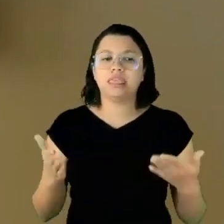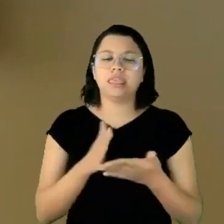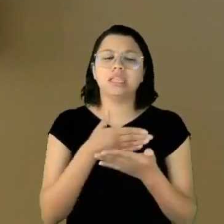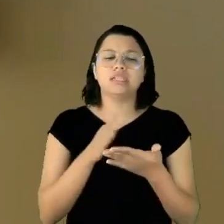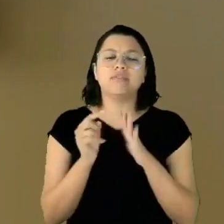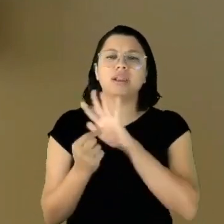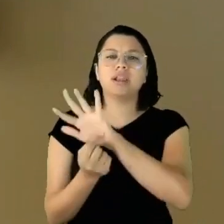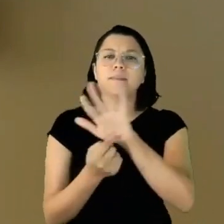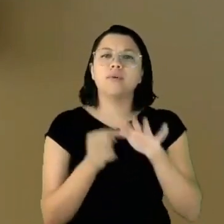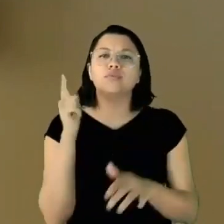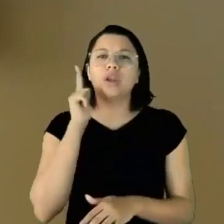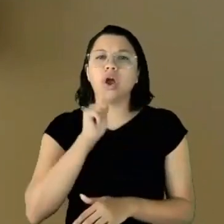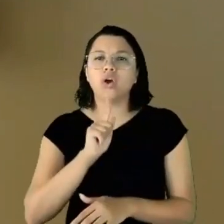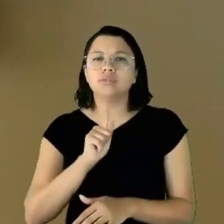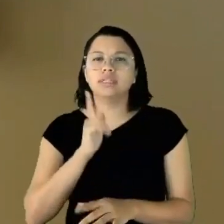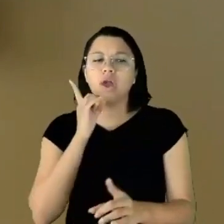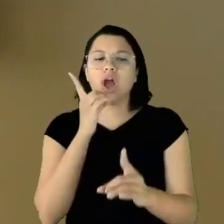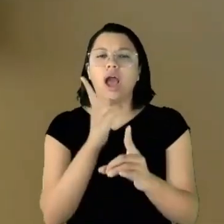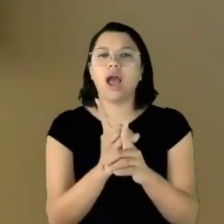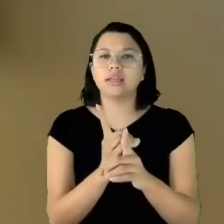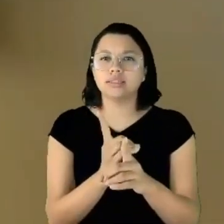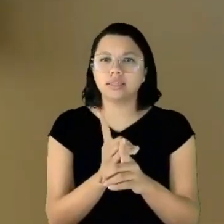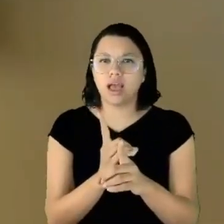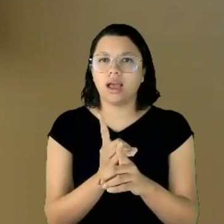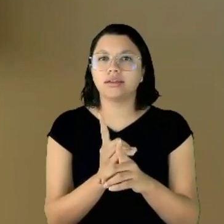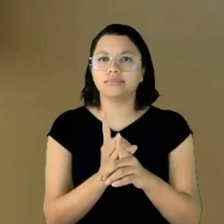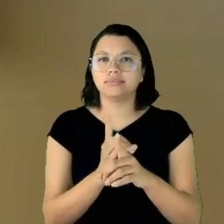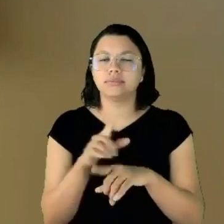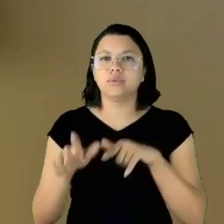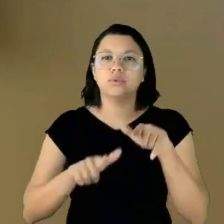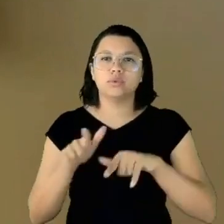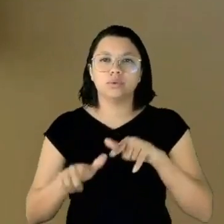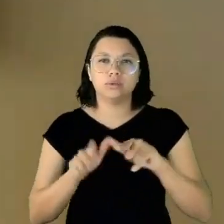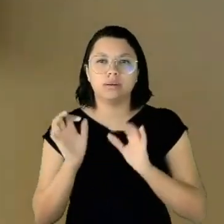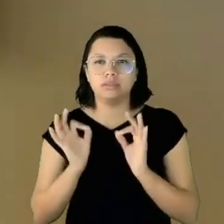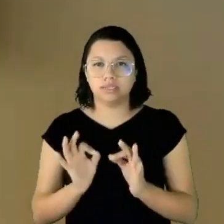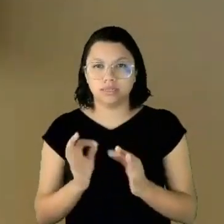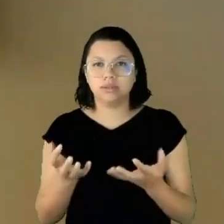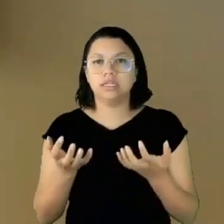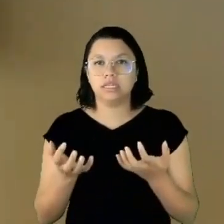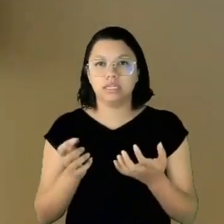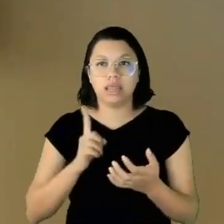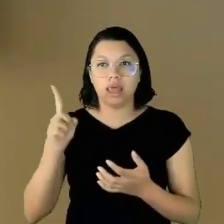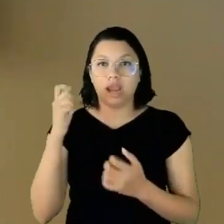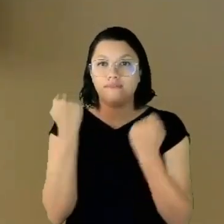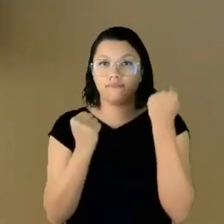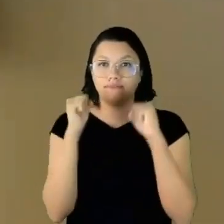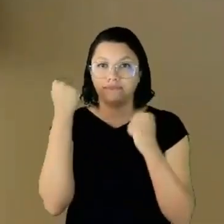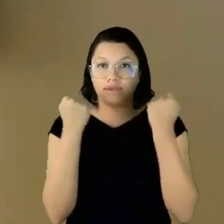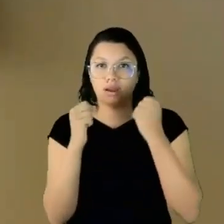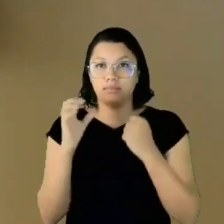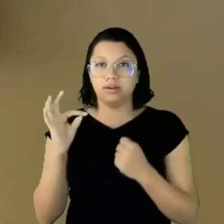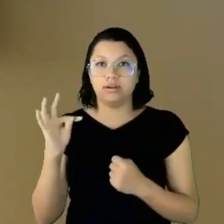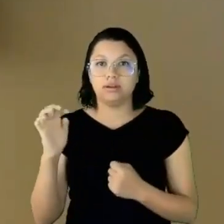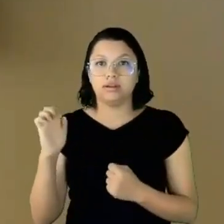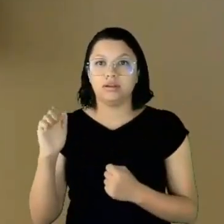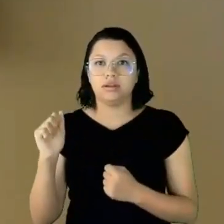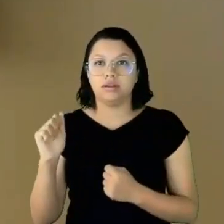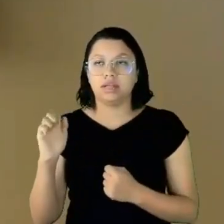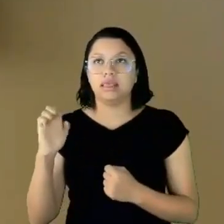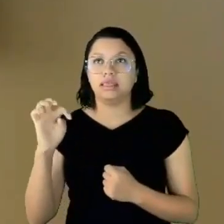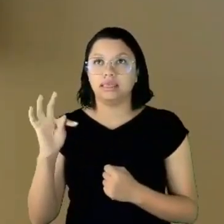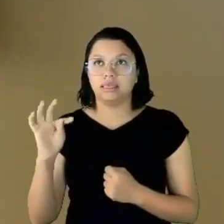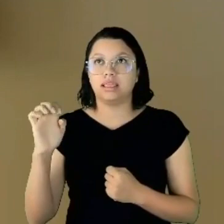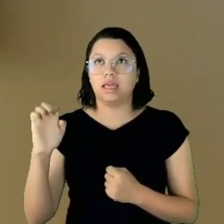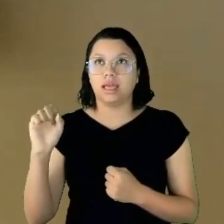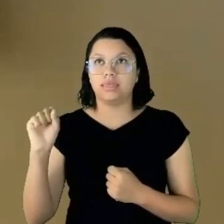para ele conseguir alcançar a produtividade que ele queria na fábrica da Tesla lá na Califórnia ele tinha que passar de qualquer jeito de